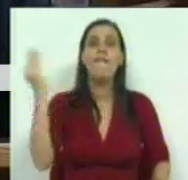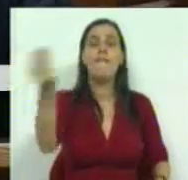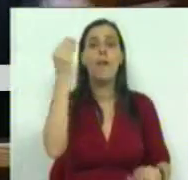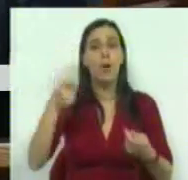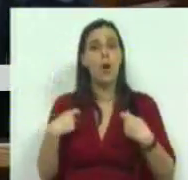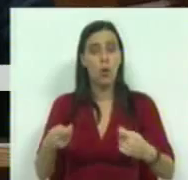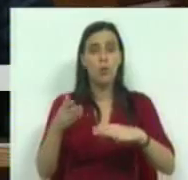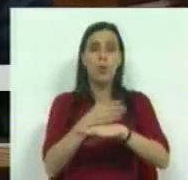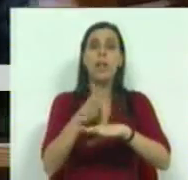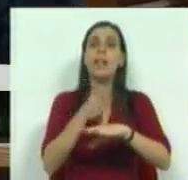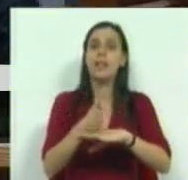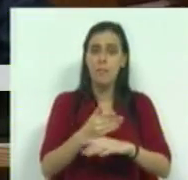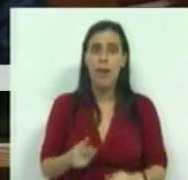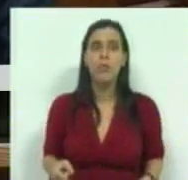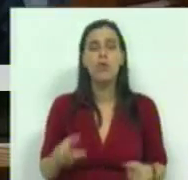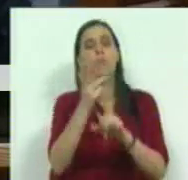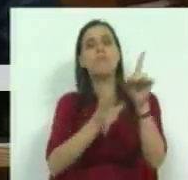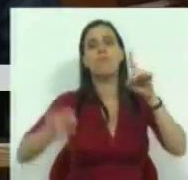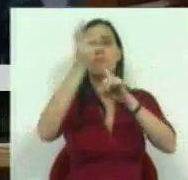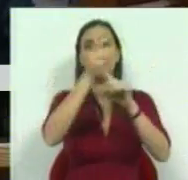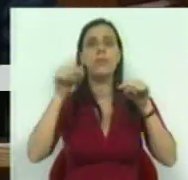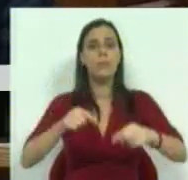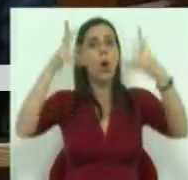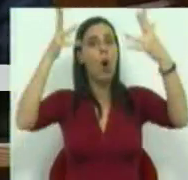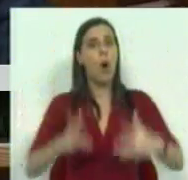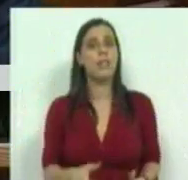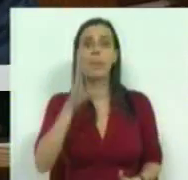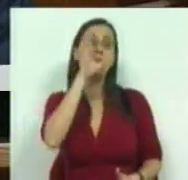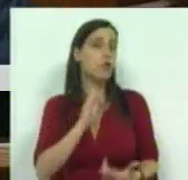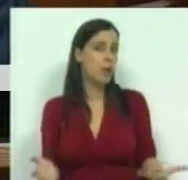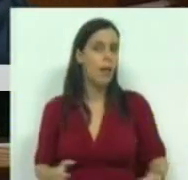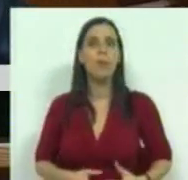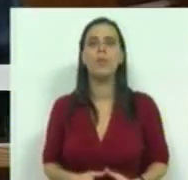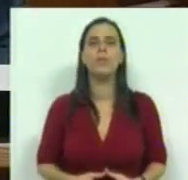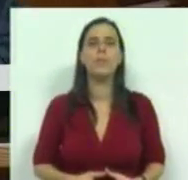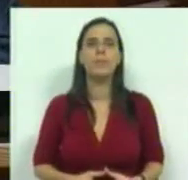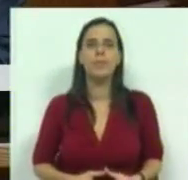famosos consumos intermédios sobem neste Orçamento de Estado.